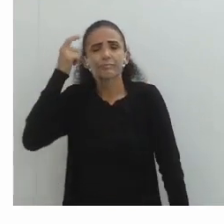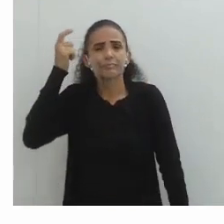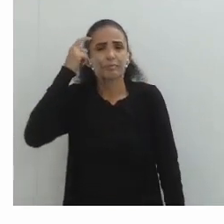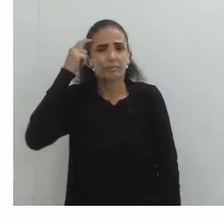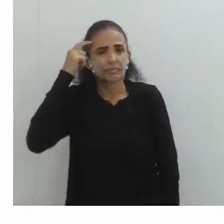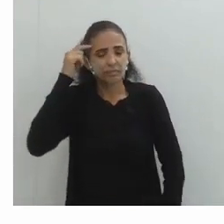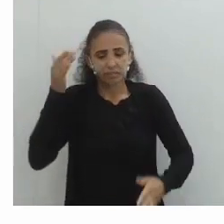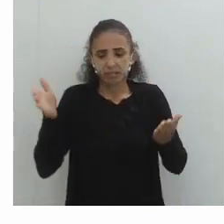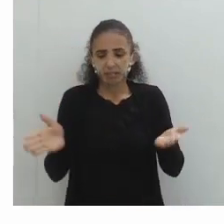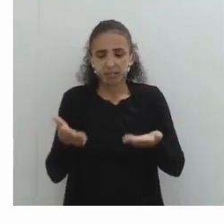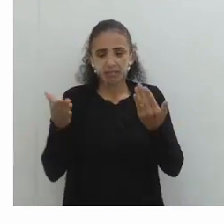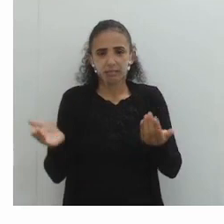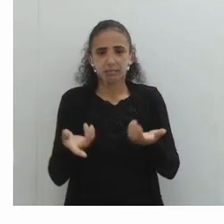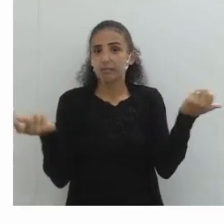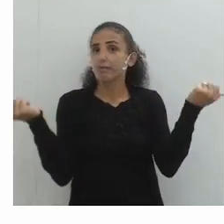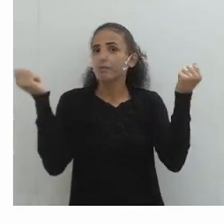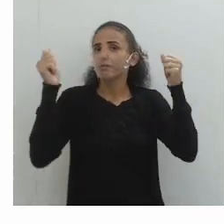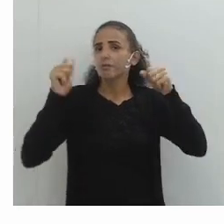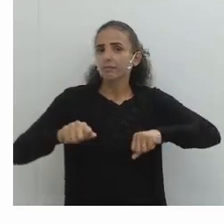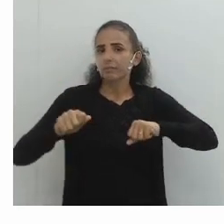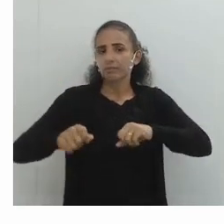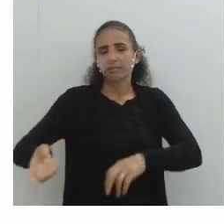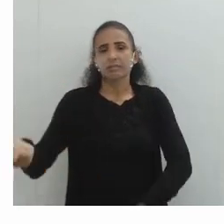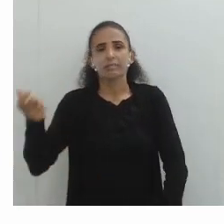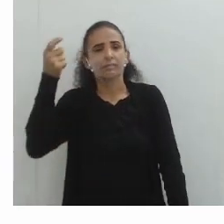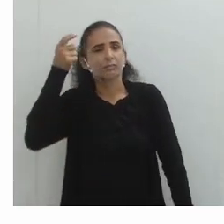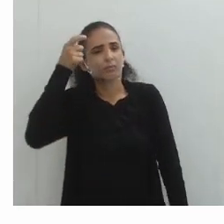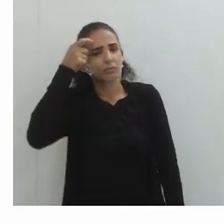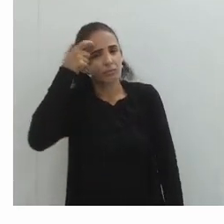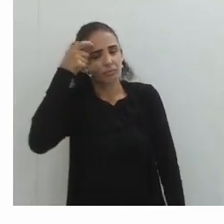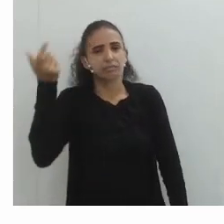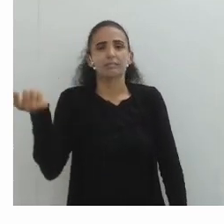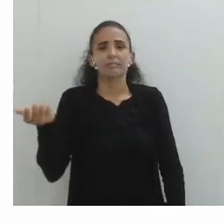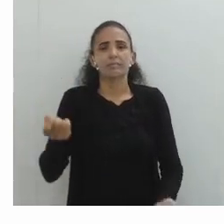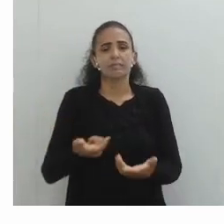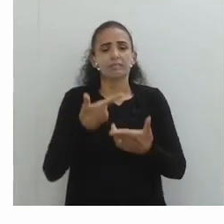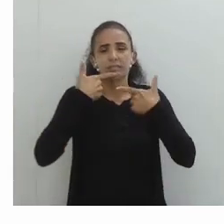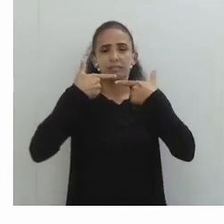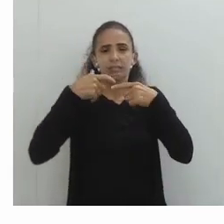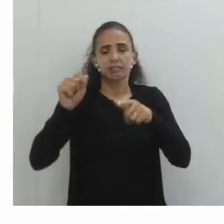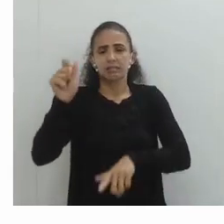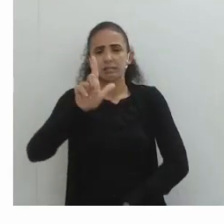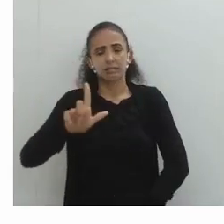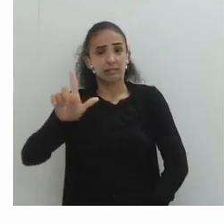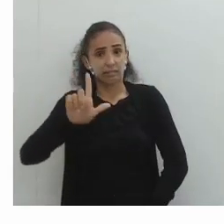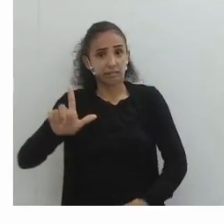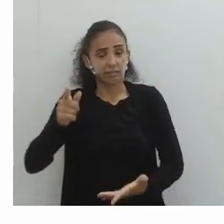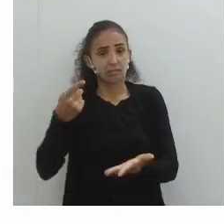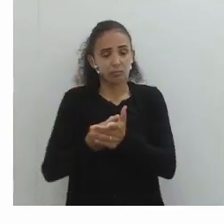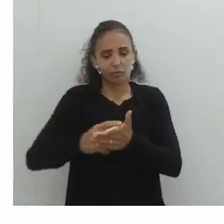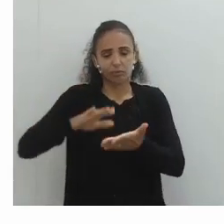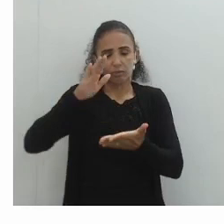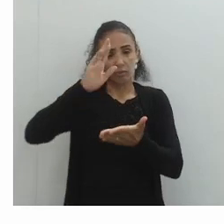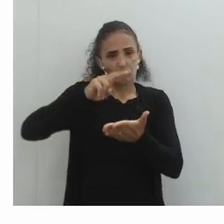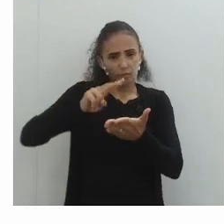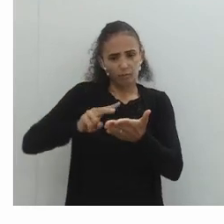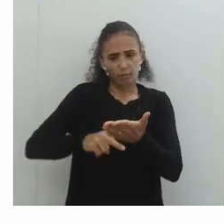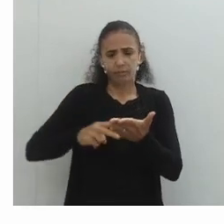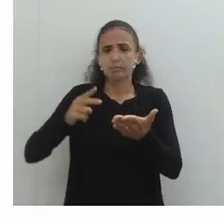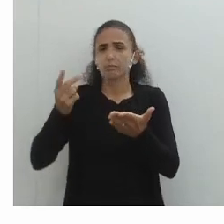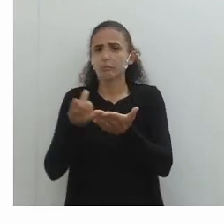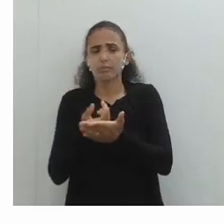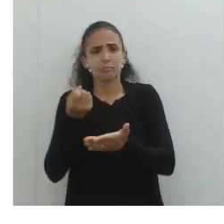e estimular suas capacidades cognitivas e literárias, assim como desenvolver a sua coordenação motora